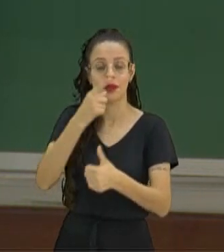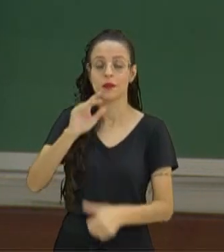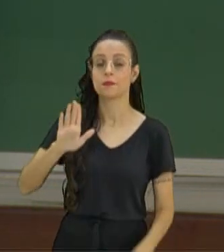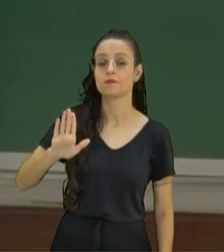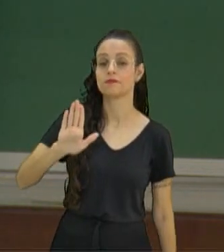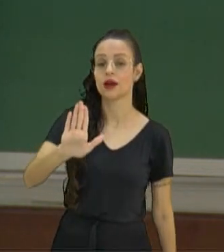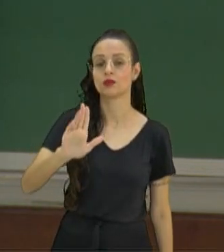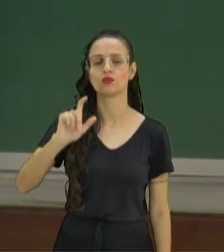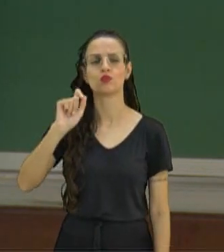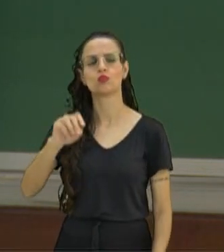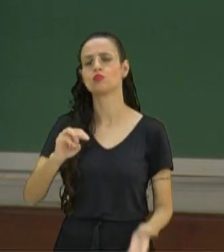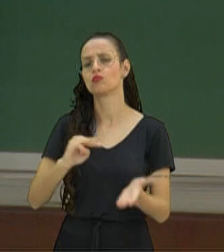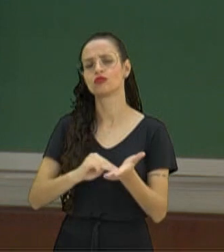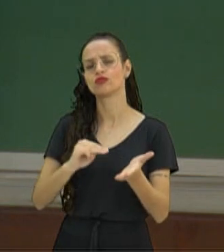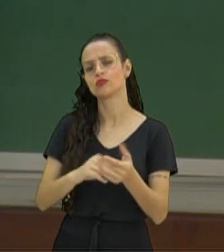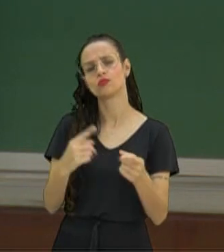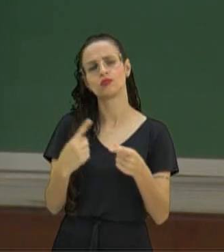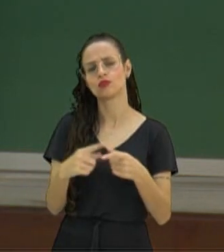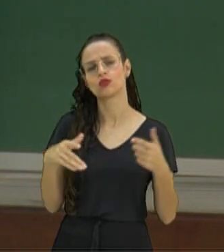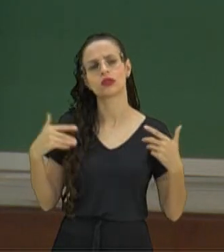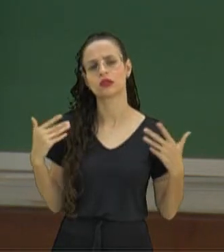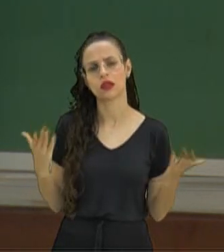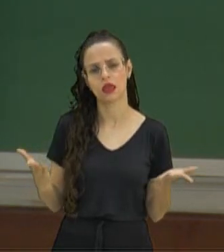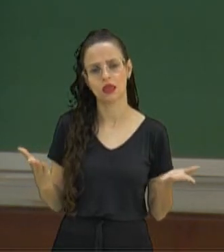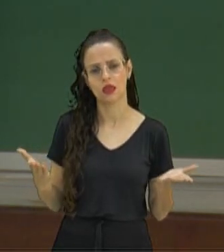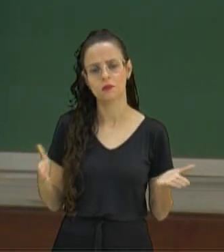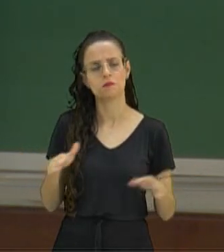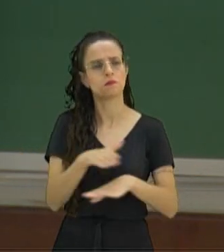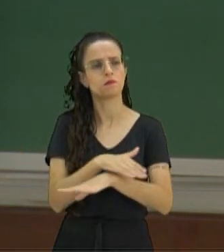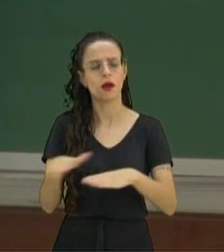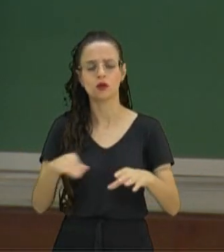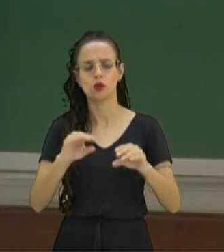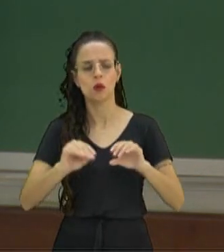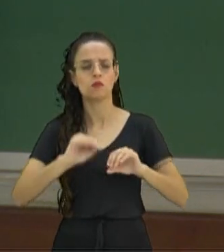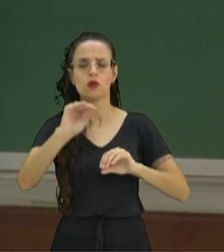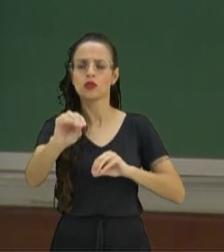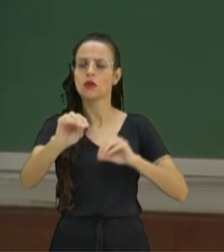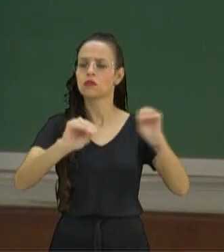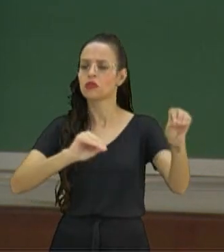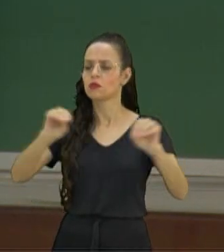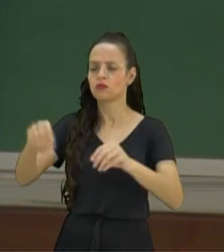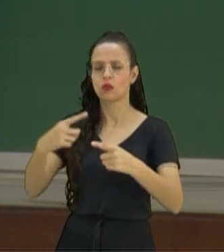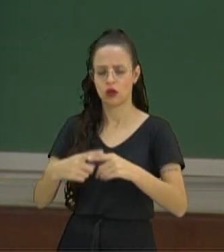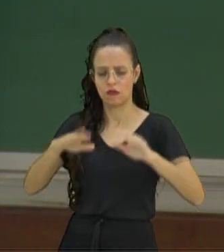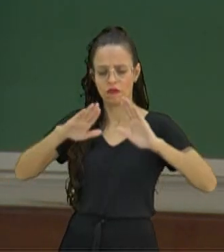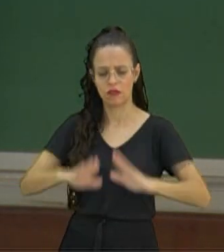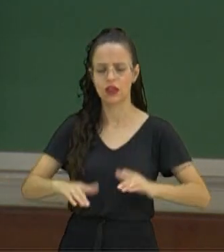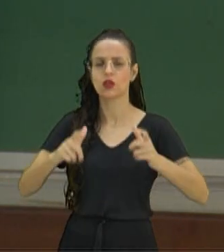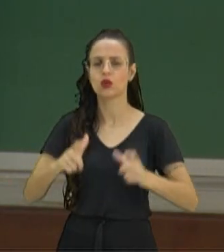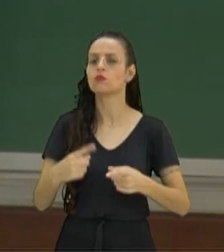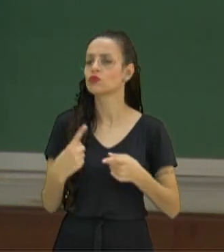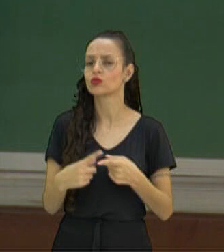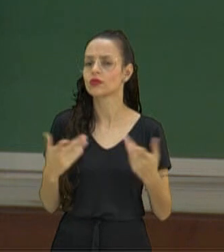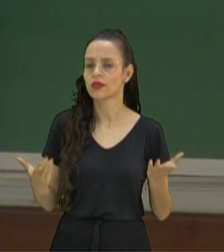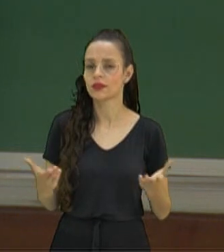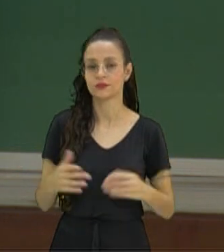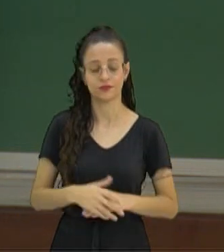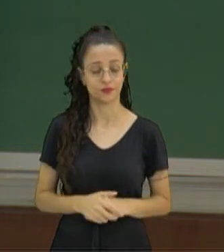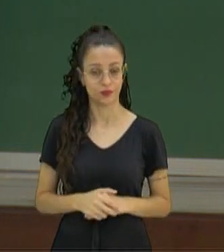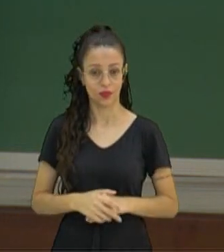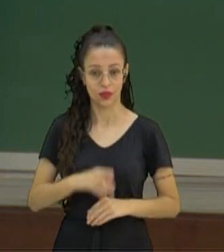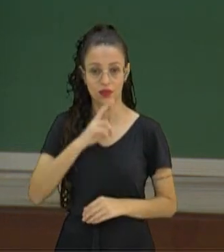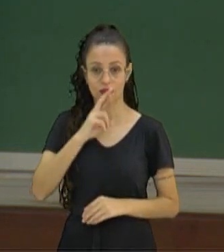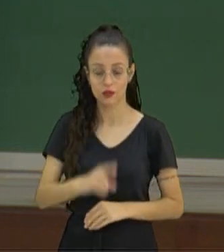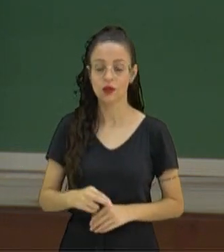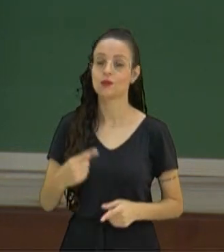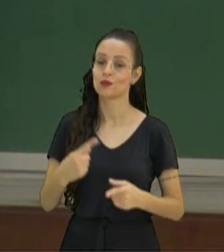que levou a isso? Por que eles deixam de ser nômades e se fixam em determinado lugar? A resposta